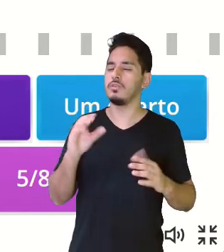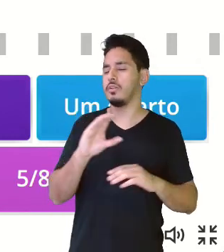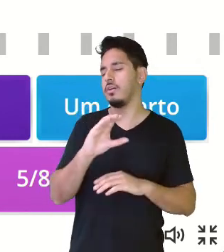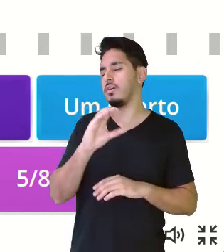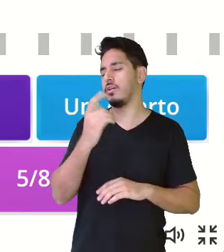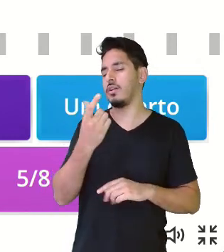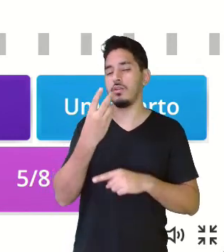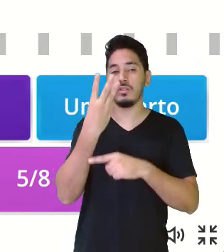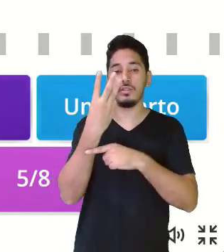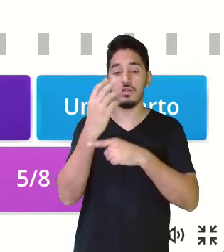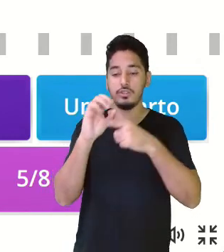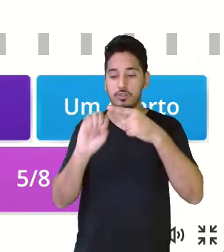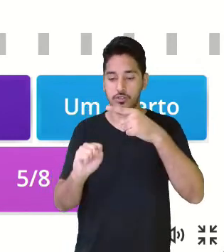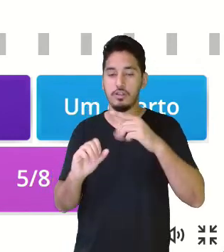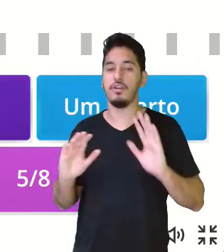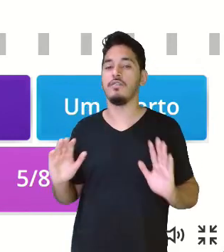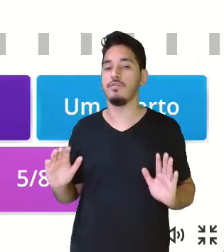clara.